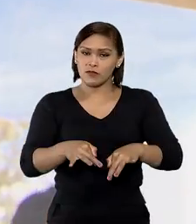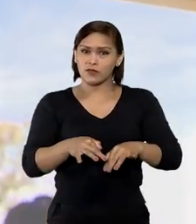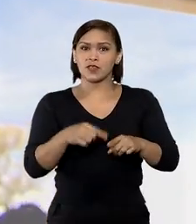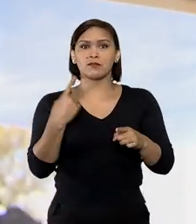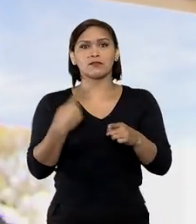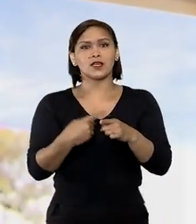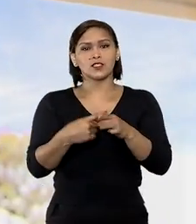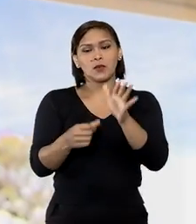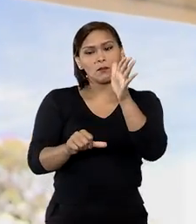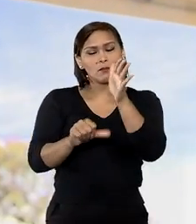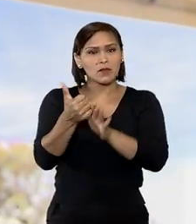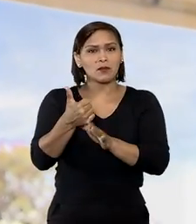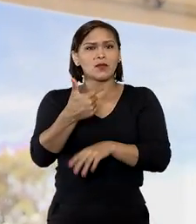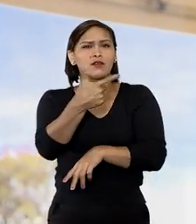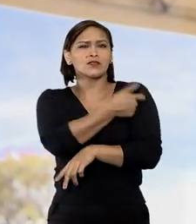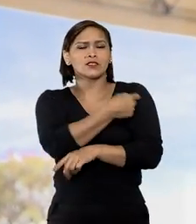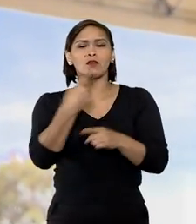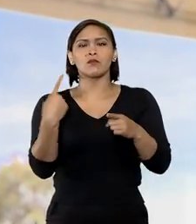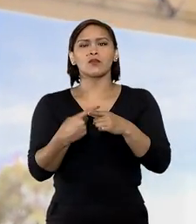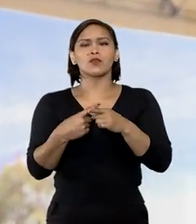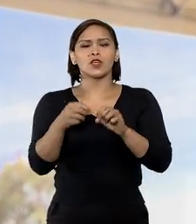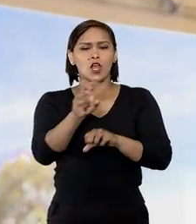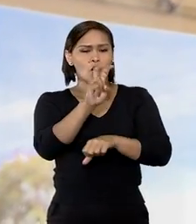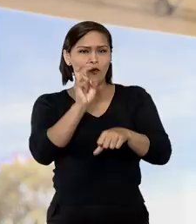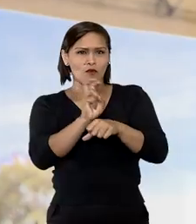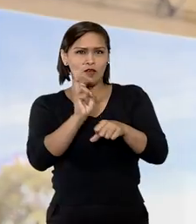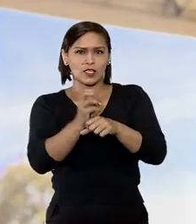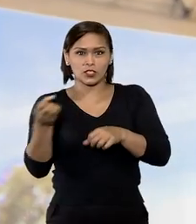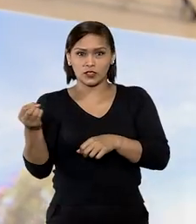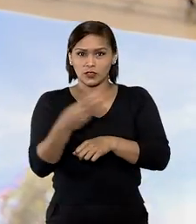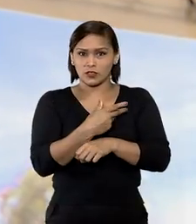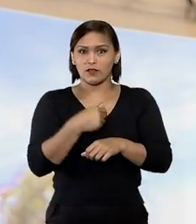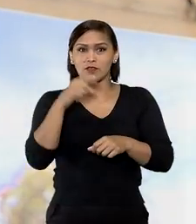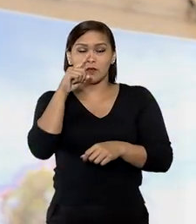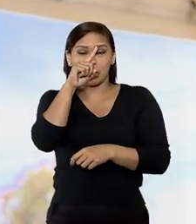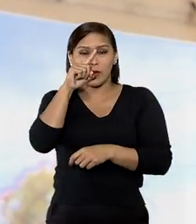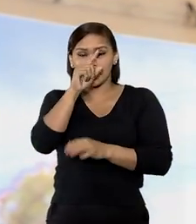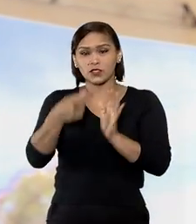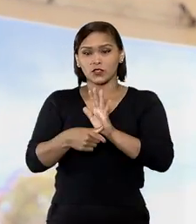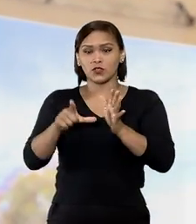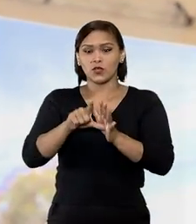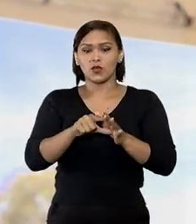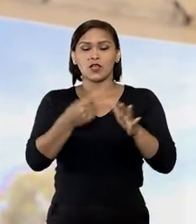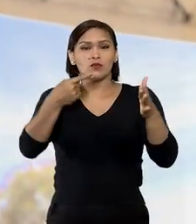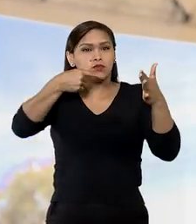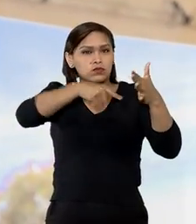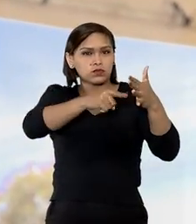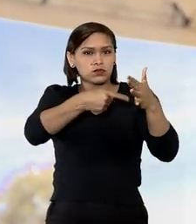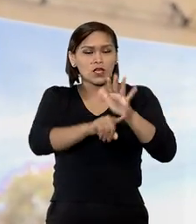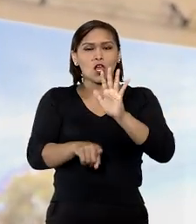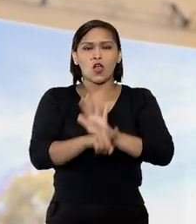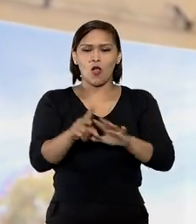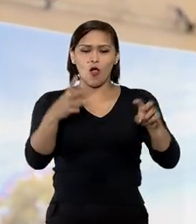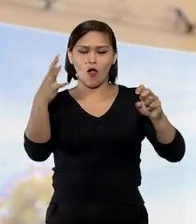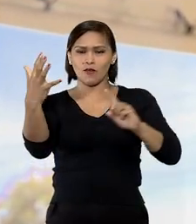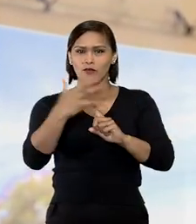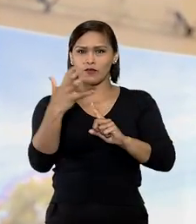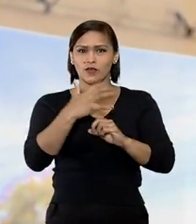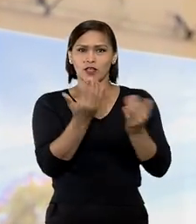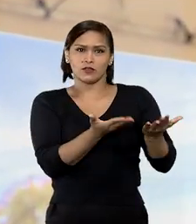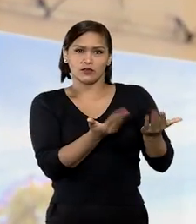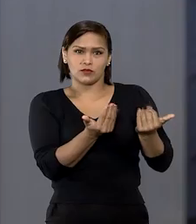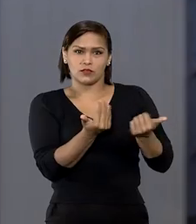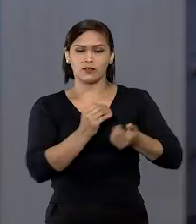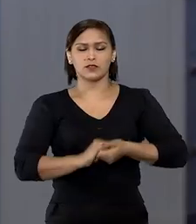último quando deveriam ser os primeiros porque as E aí antes do vírus são mais perigosas que atacam com agressividade as